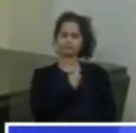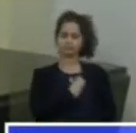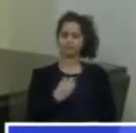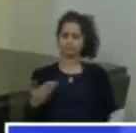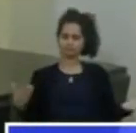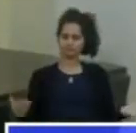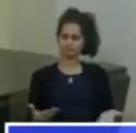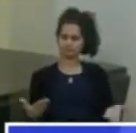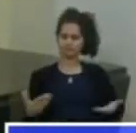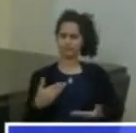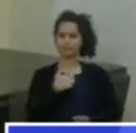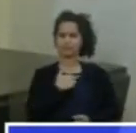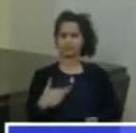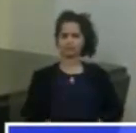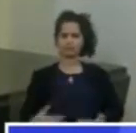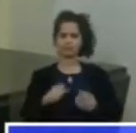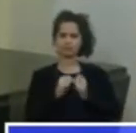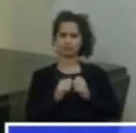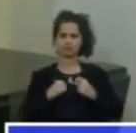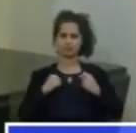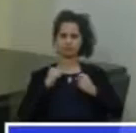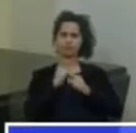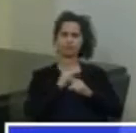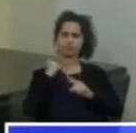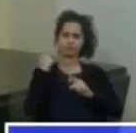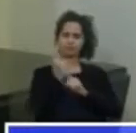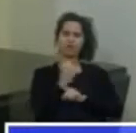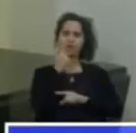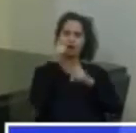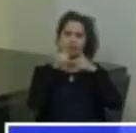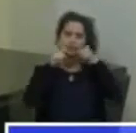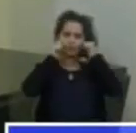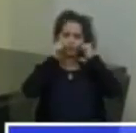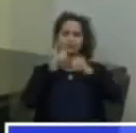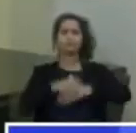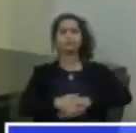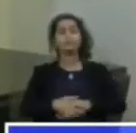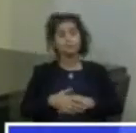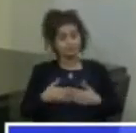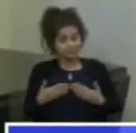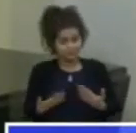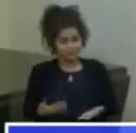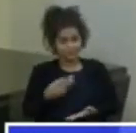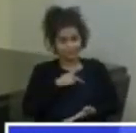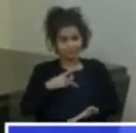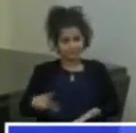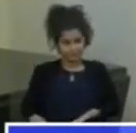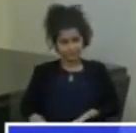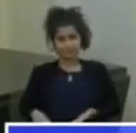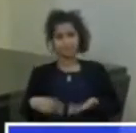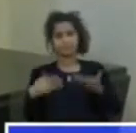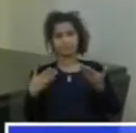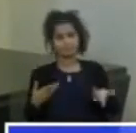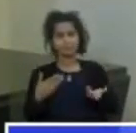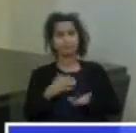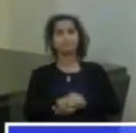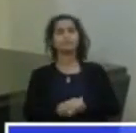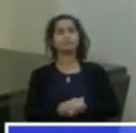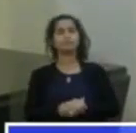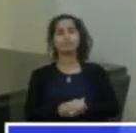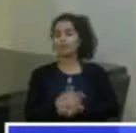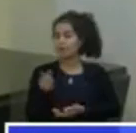assim representar a sociedade alagoana. E, senhor presidente, com isso,